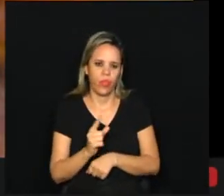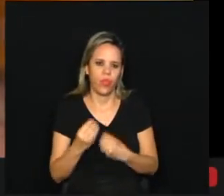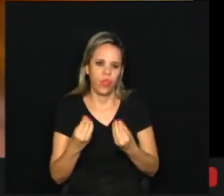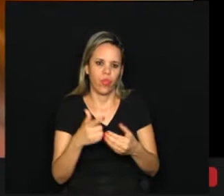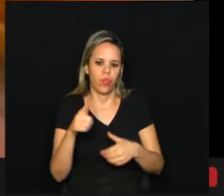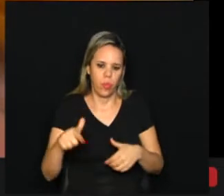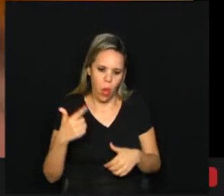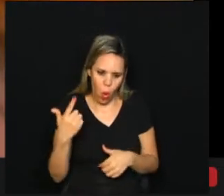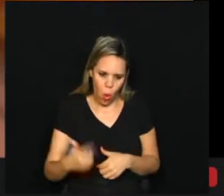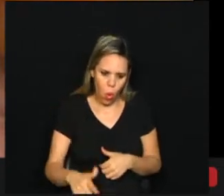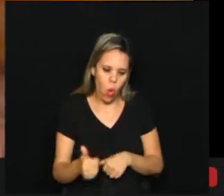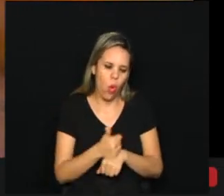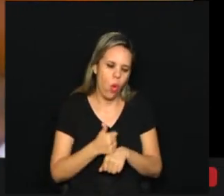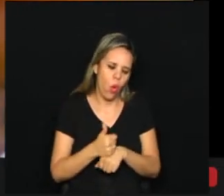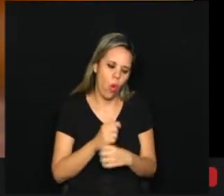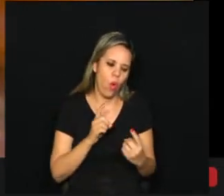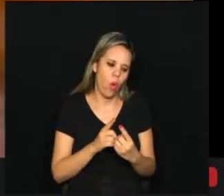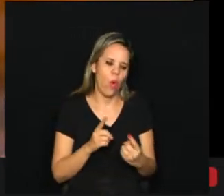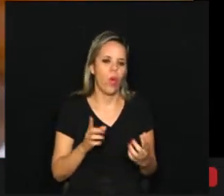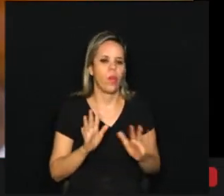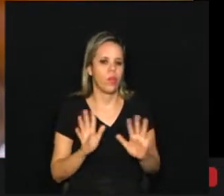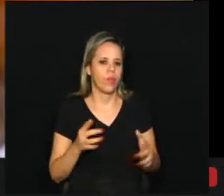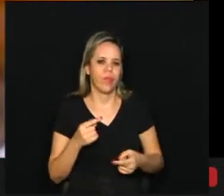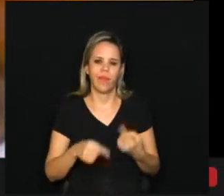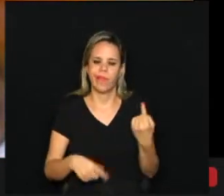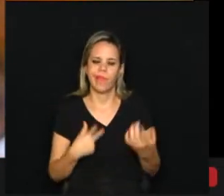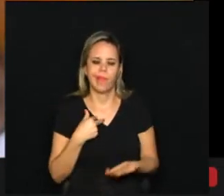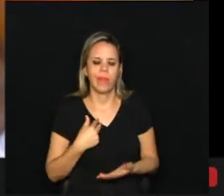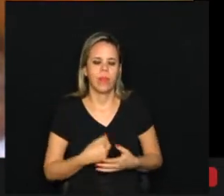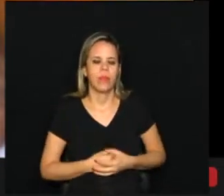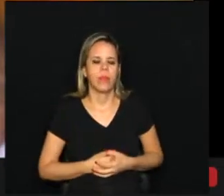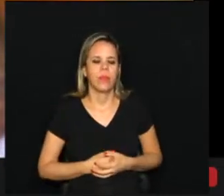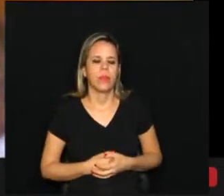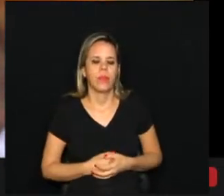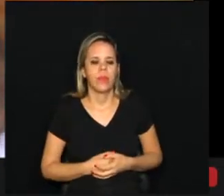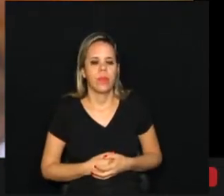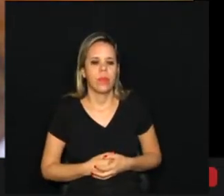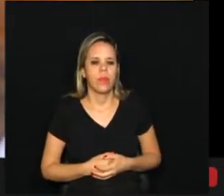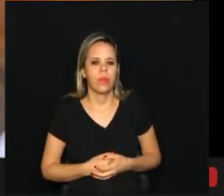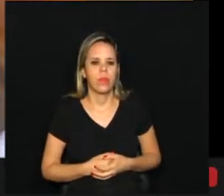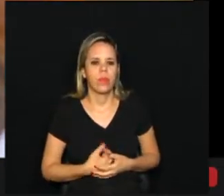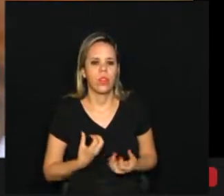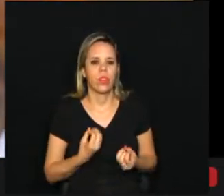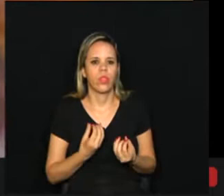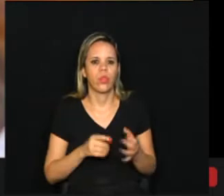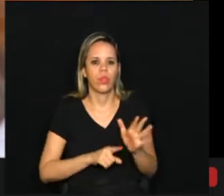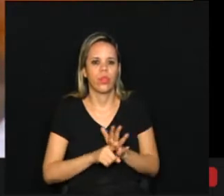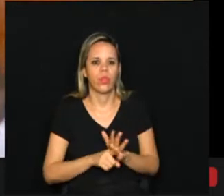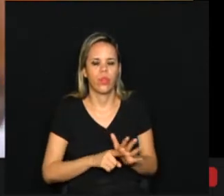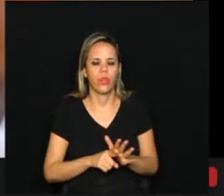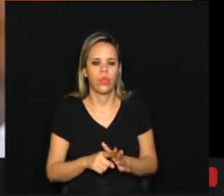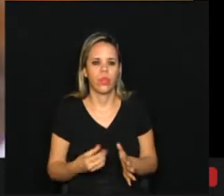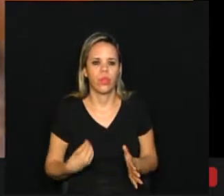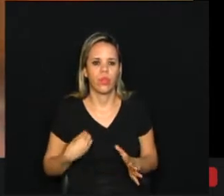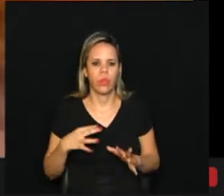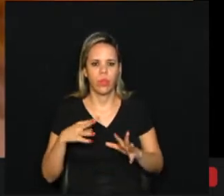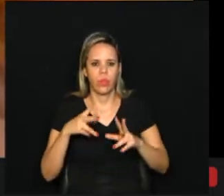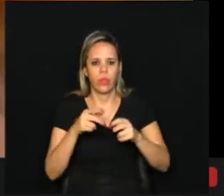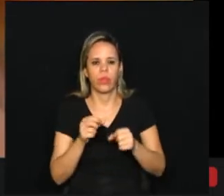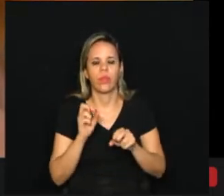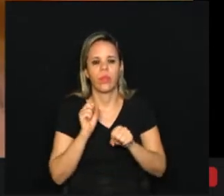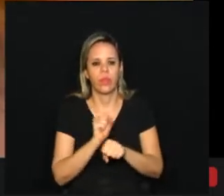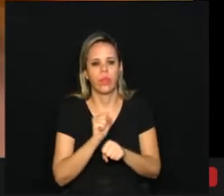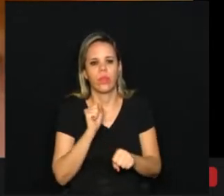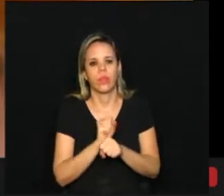um profissional aí, né, nem é recomendado, né? No que ela foi informada que estavam todos